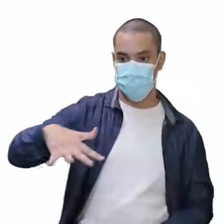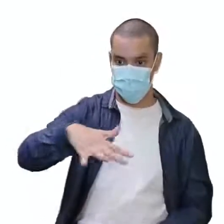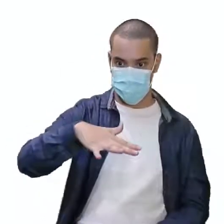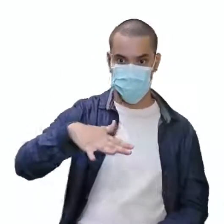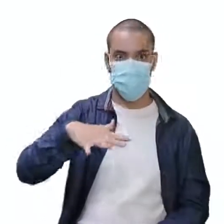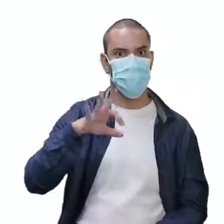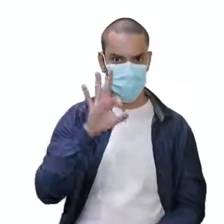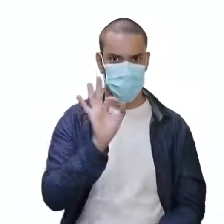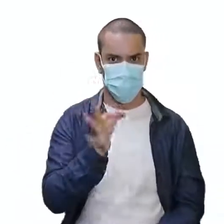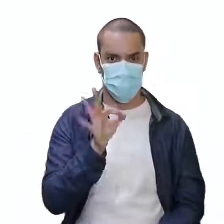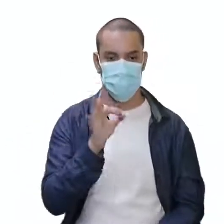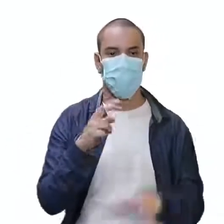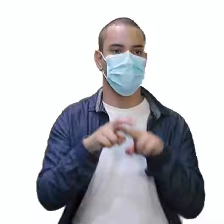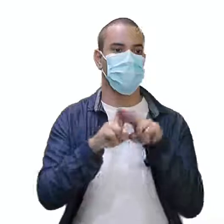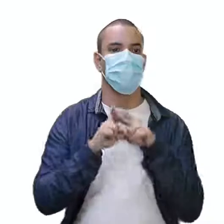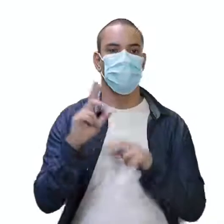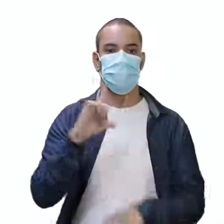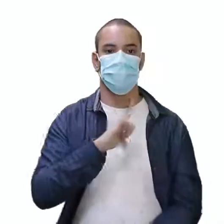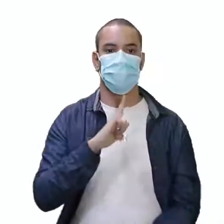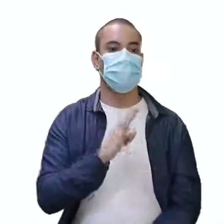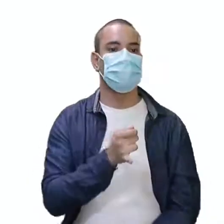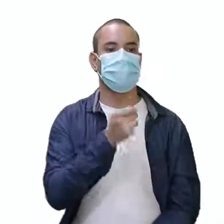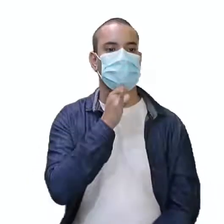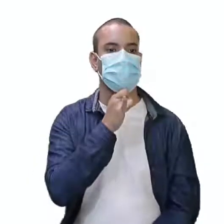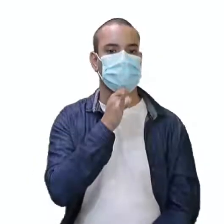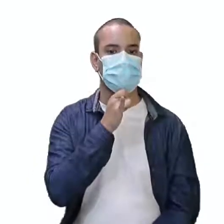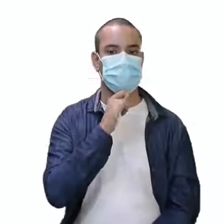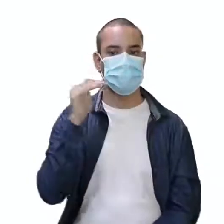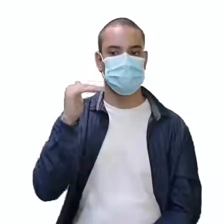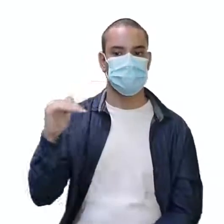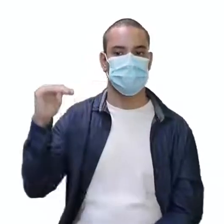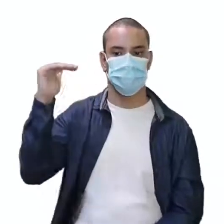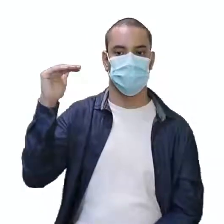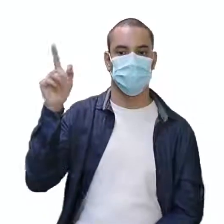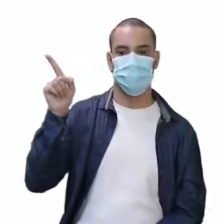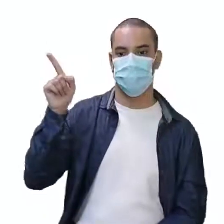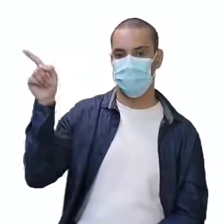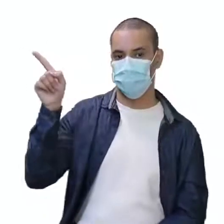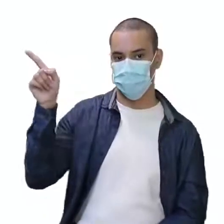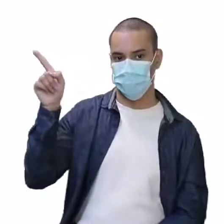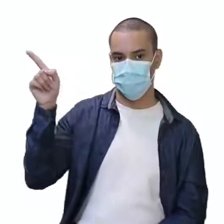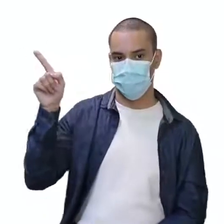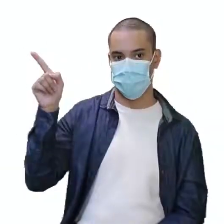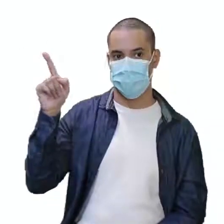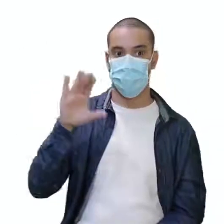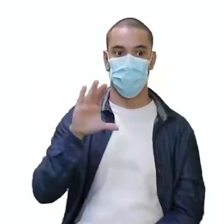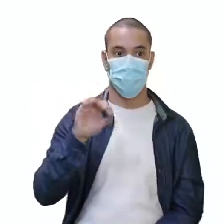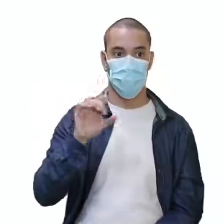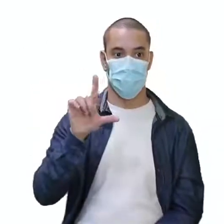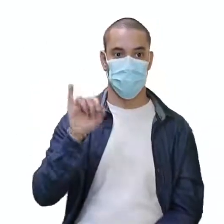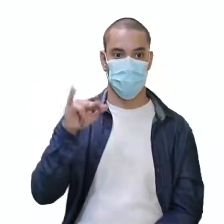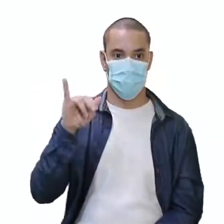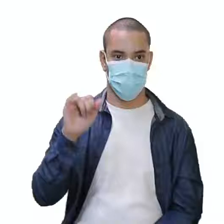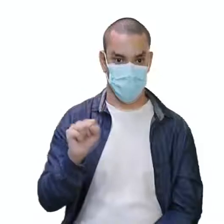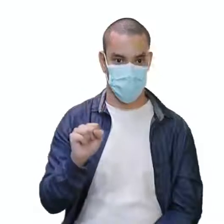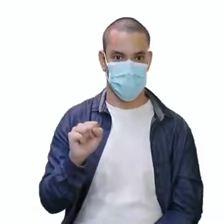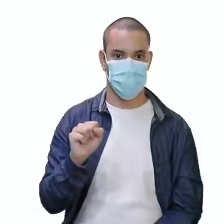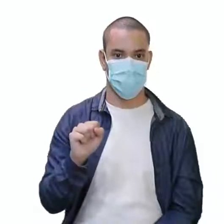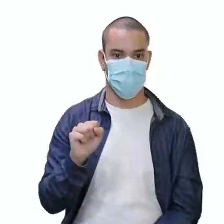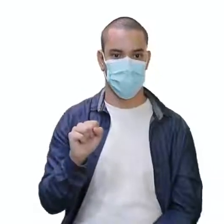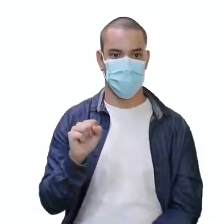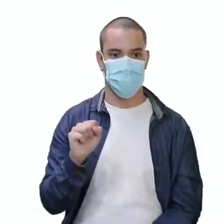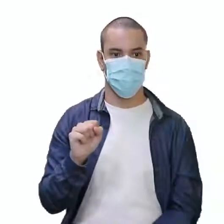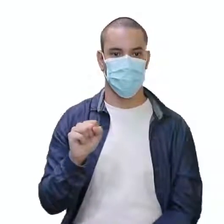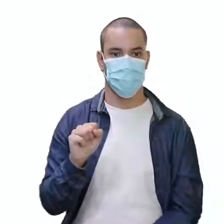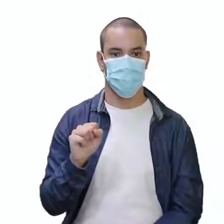tá certo? Então, aqui a gente tem um exemplo na parte superior de colônias.